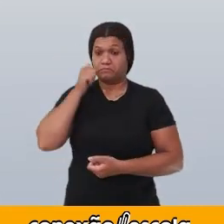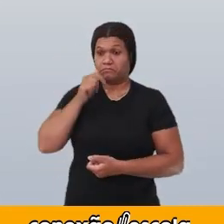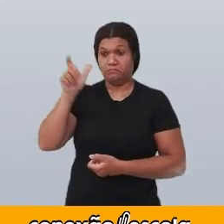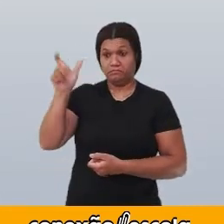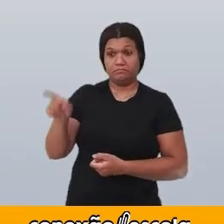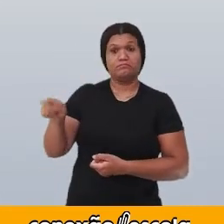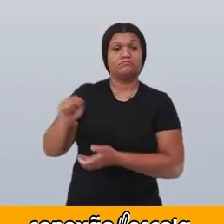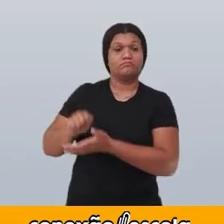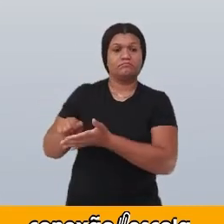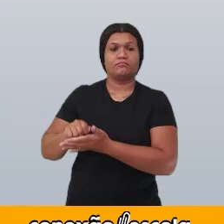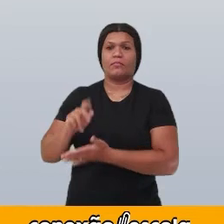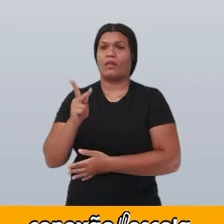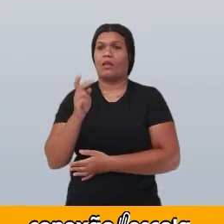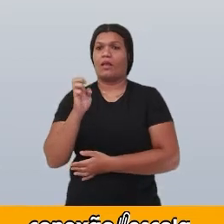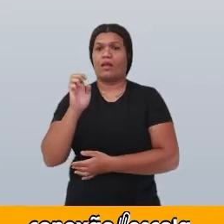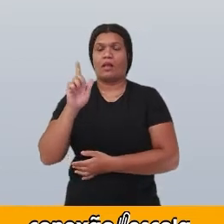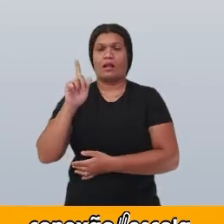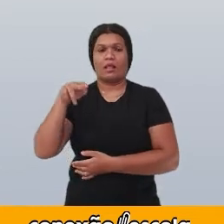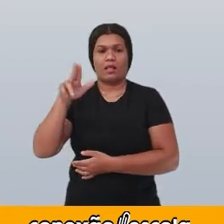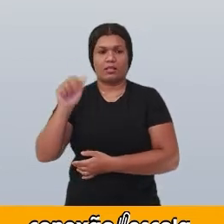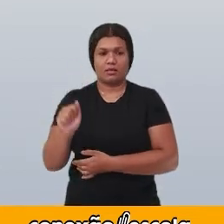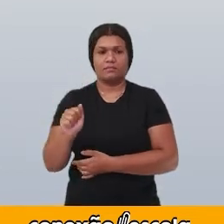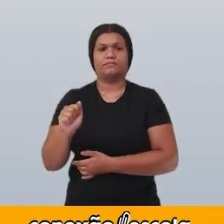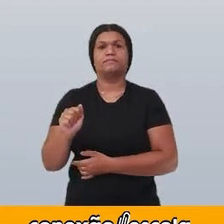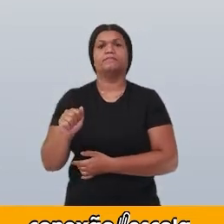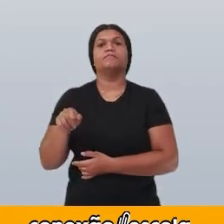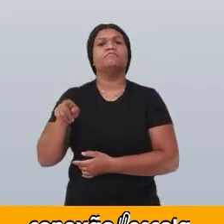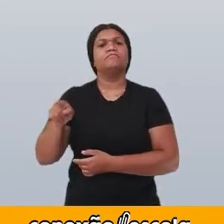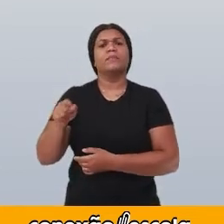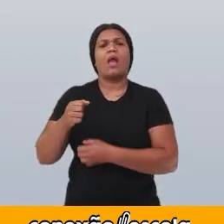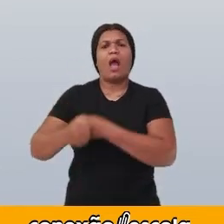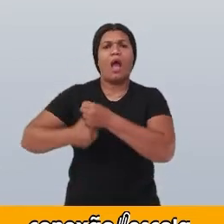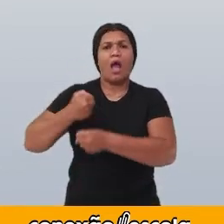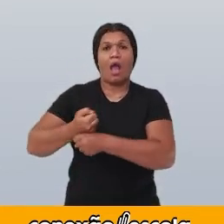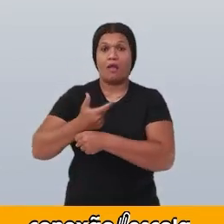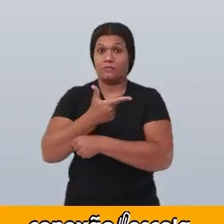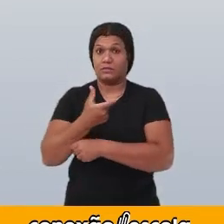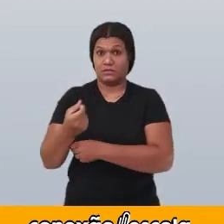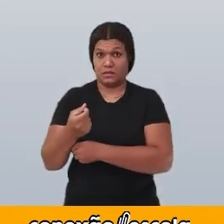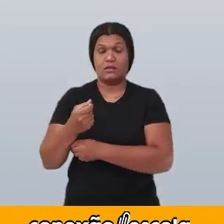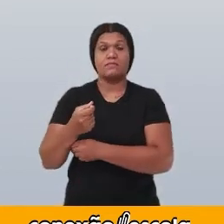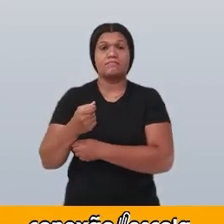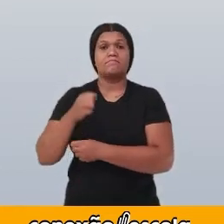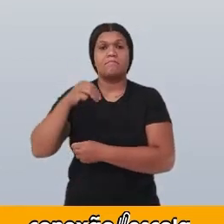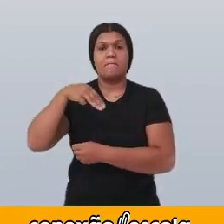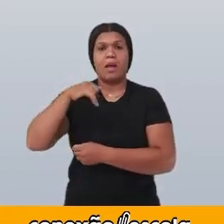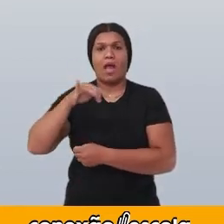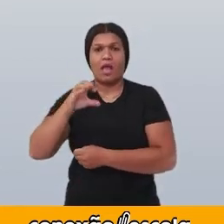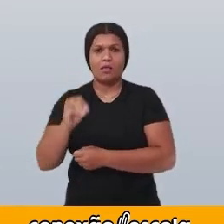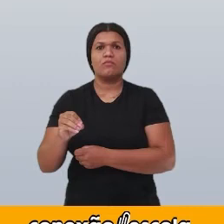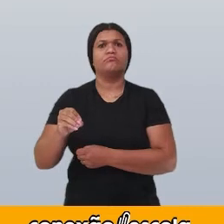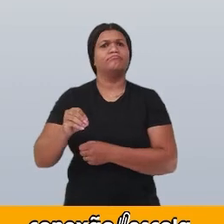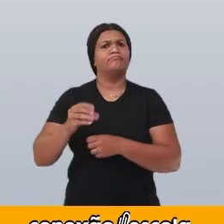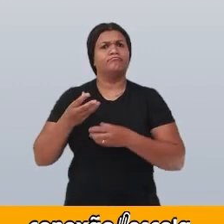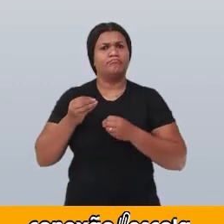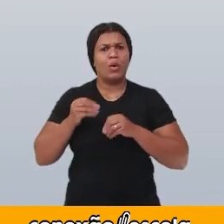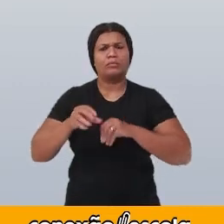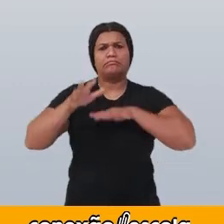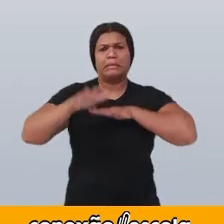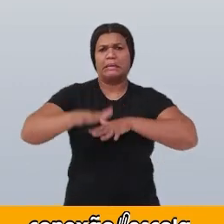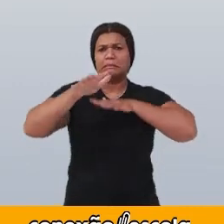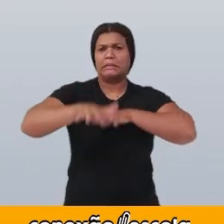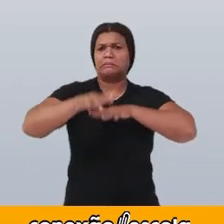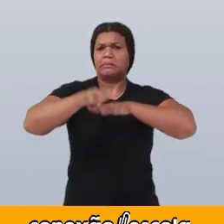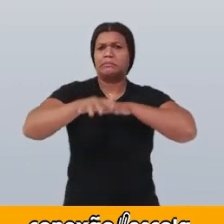Rinaldi. Desde 26 de maio, uma série de protestos contra o racismo está acontecendo nos Estados